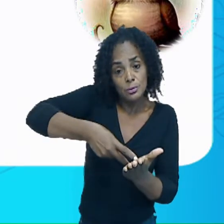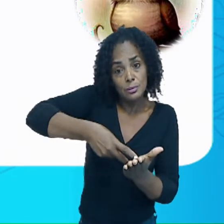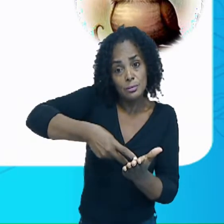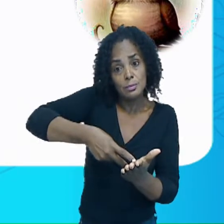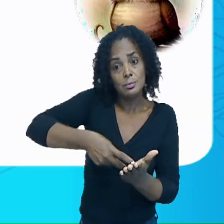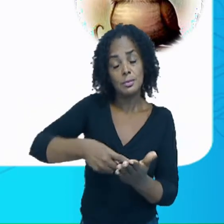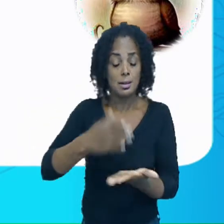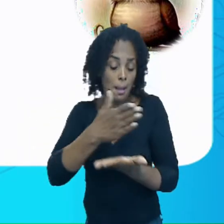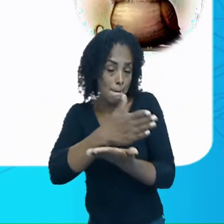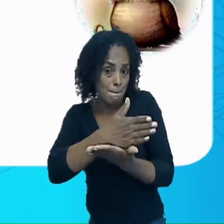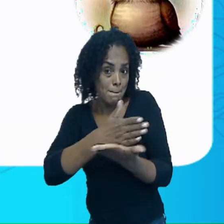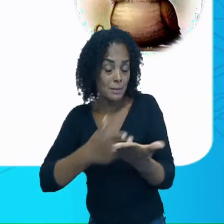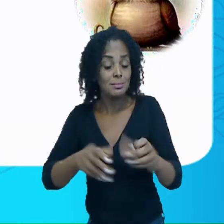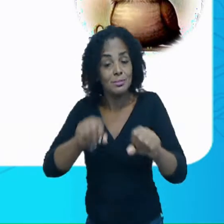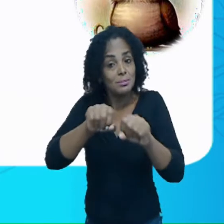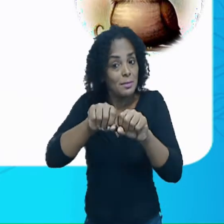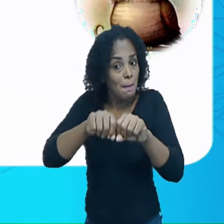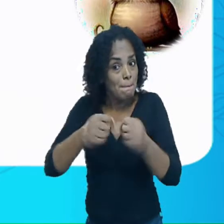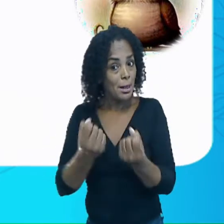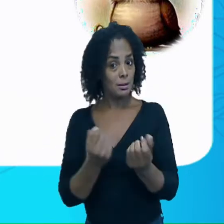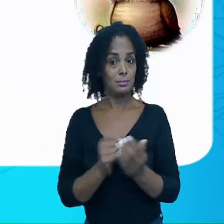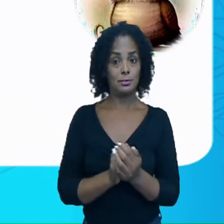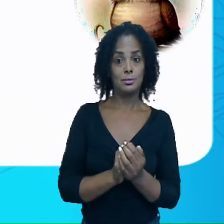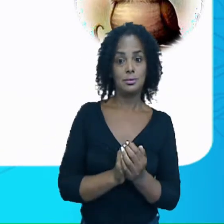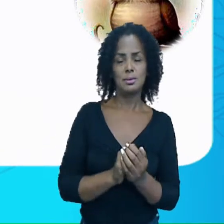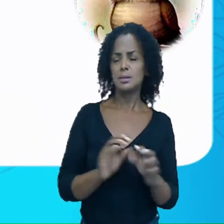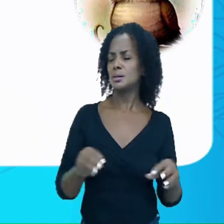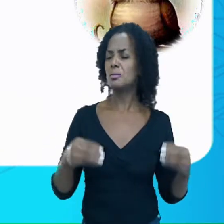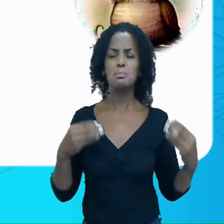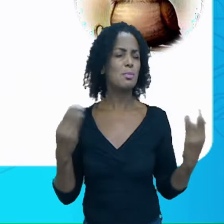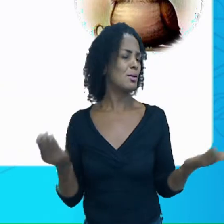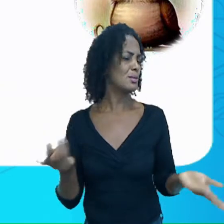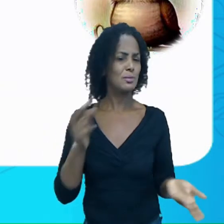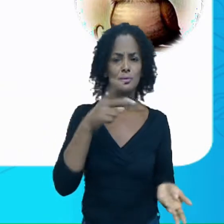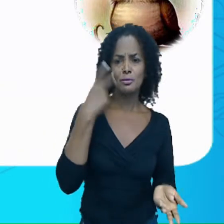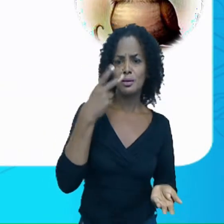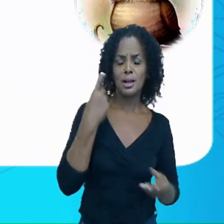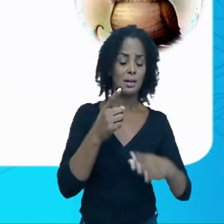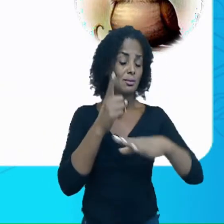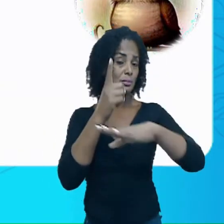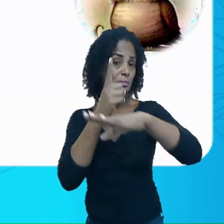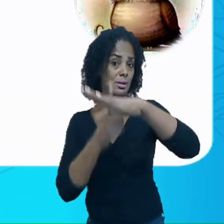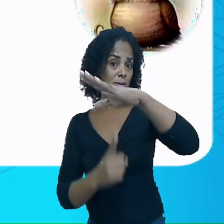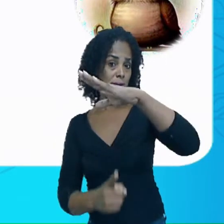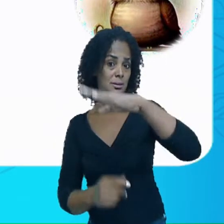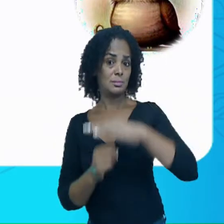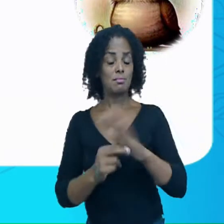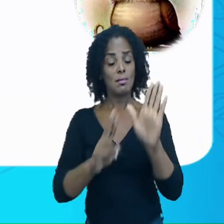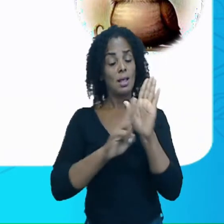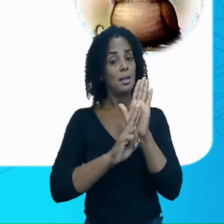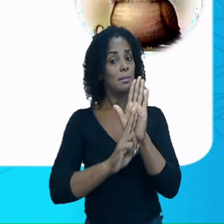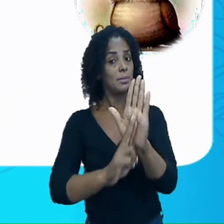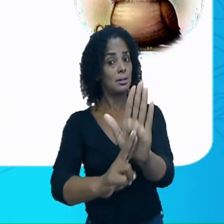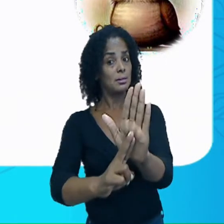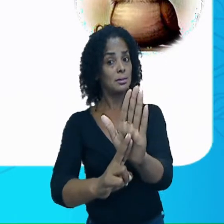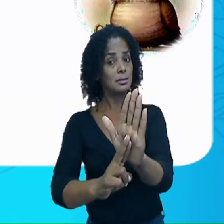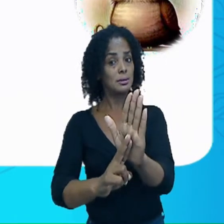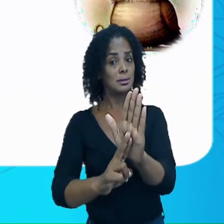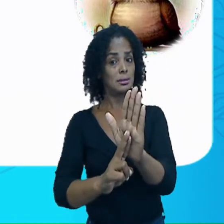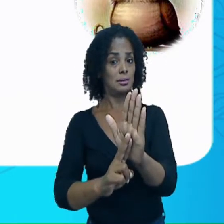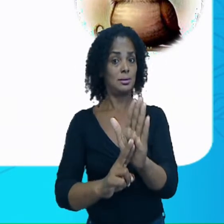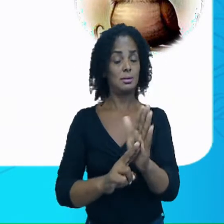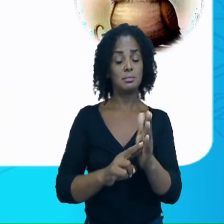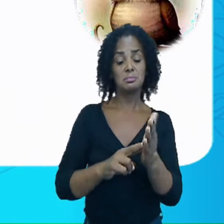partido, quebrado. Assim, podemos dizer que fração é a representação das